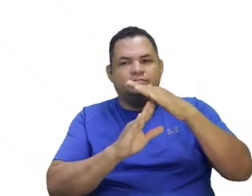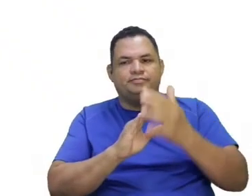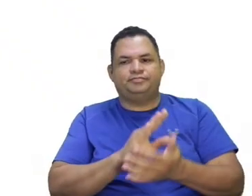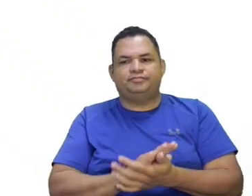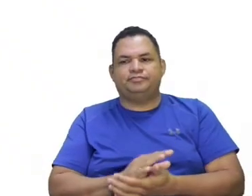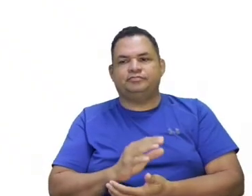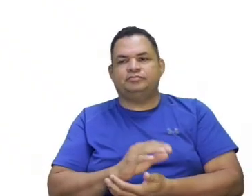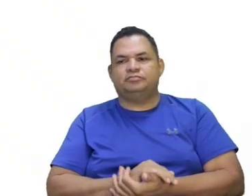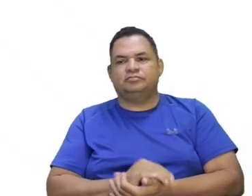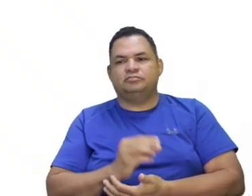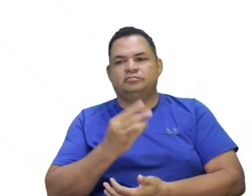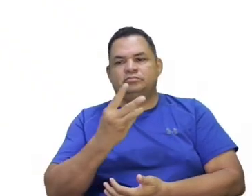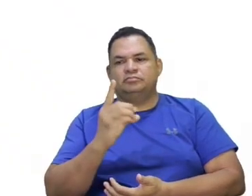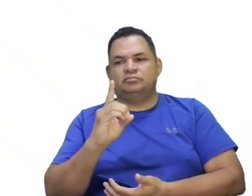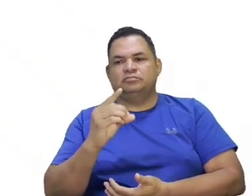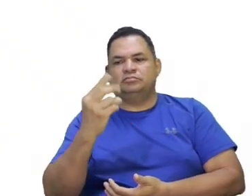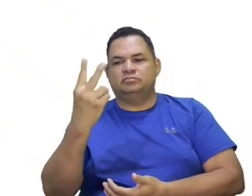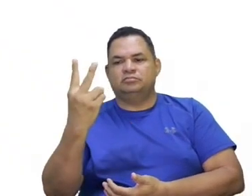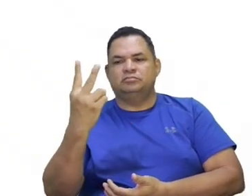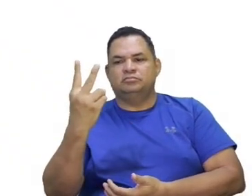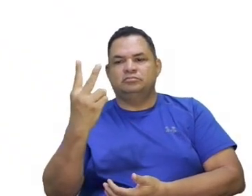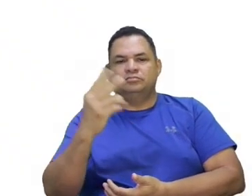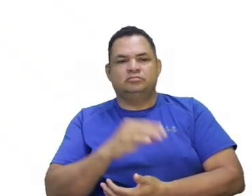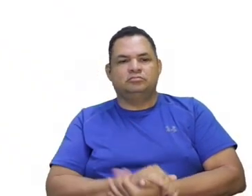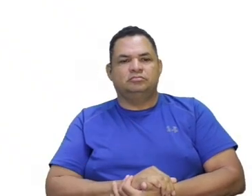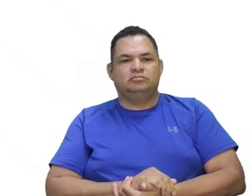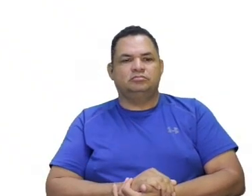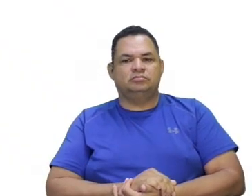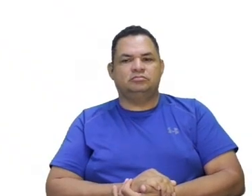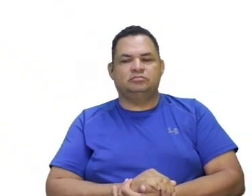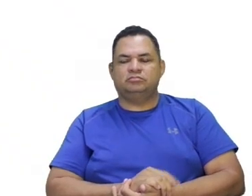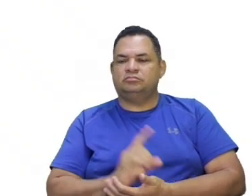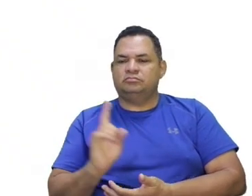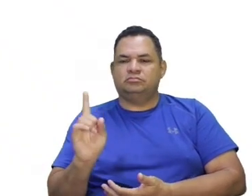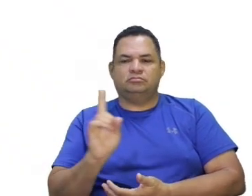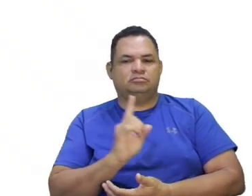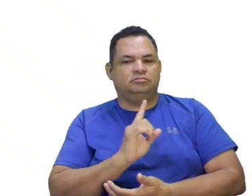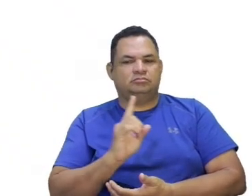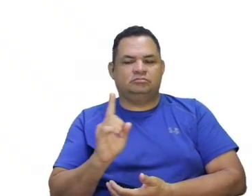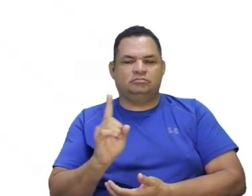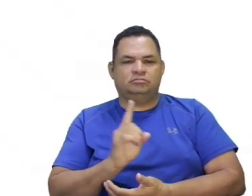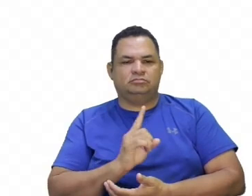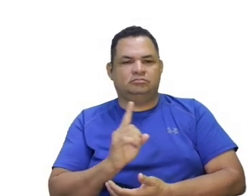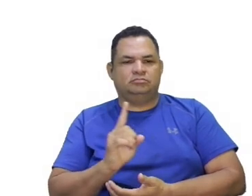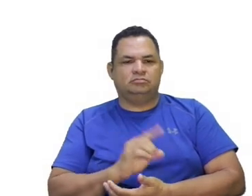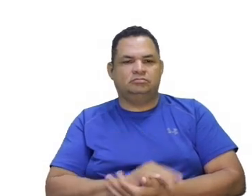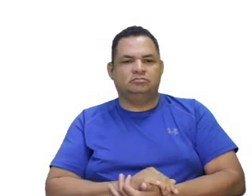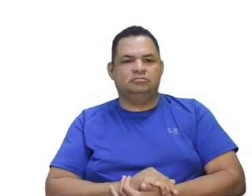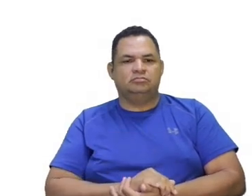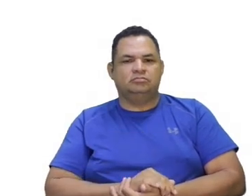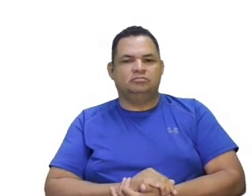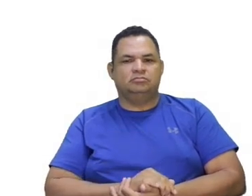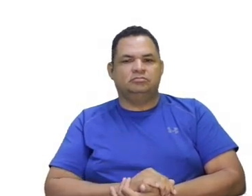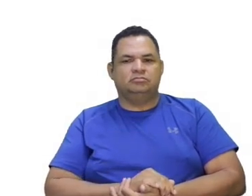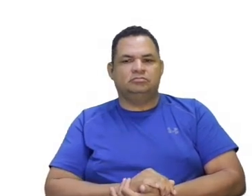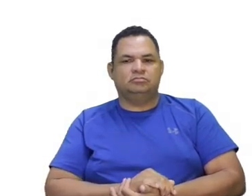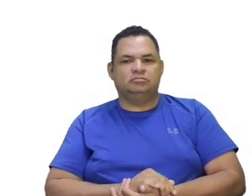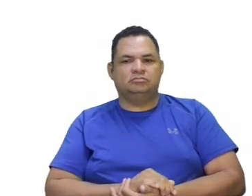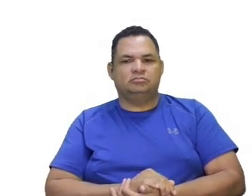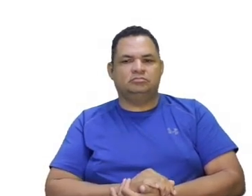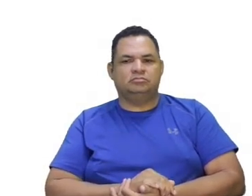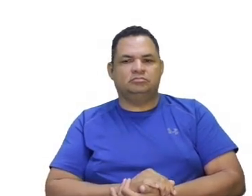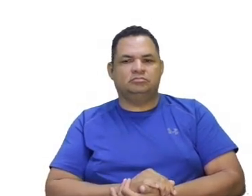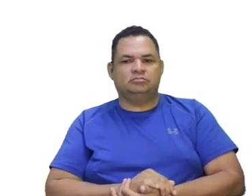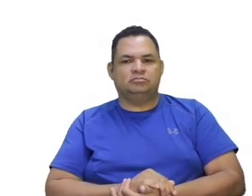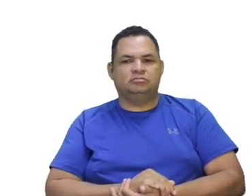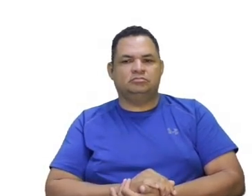cara é o 3D2. Não! A camada de valência dele é